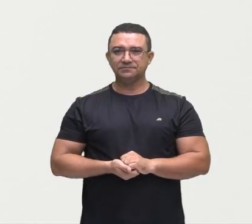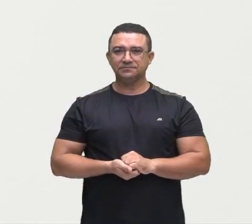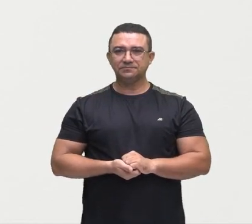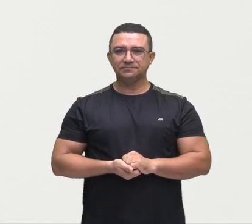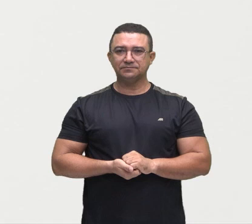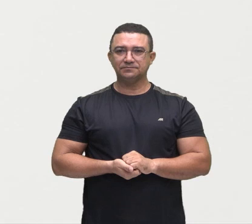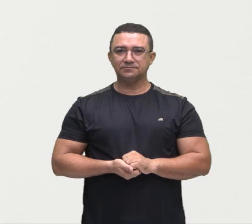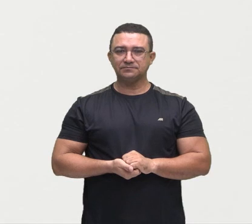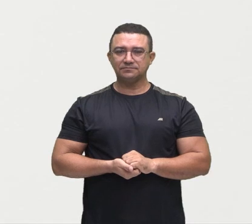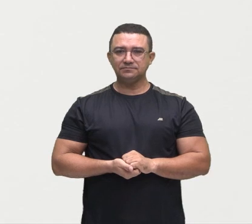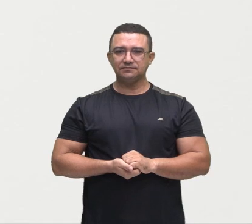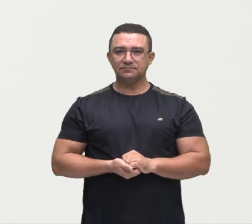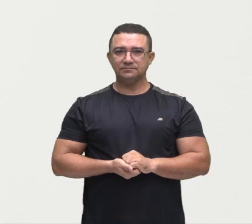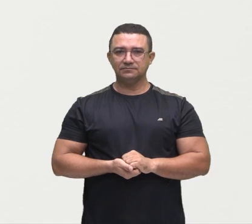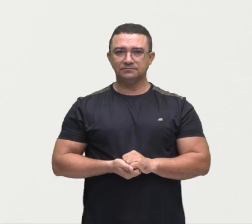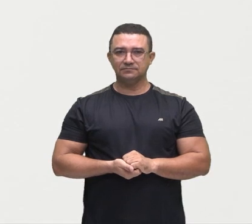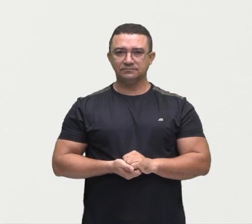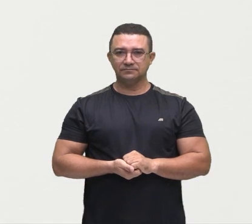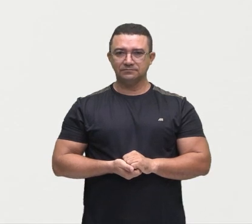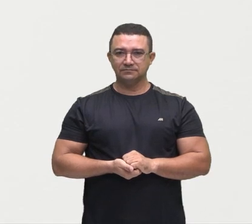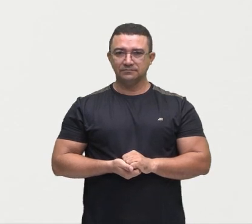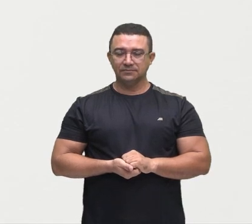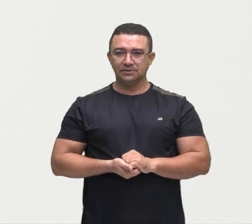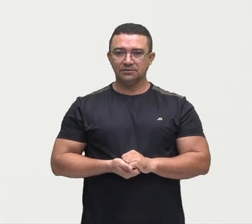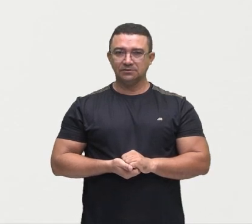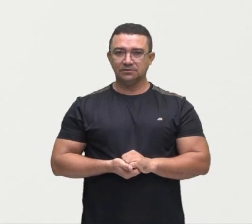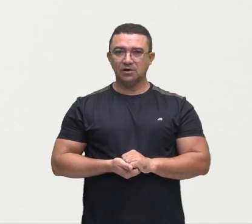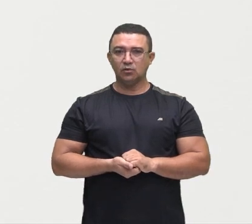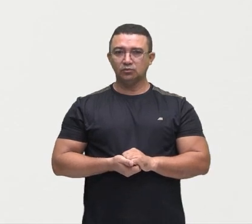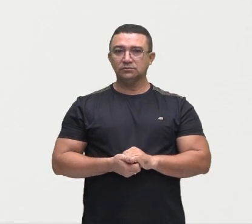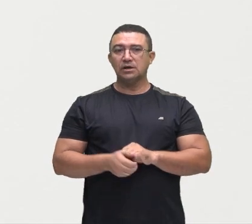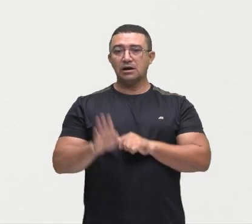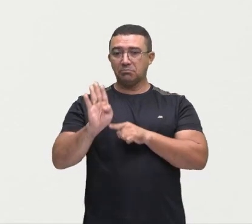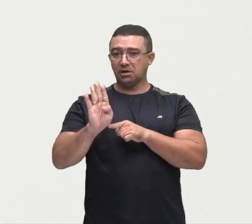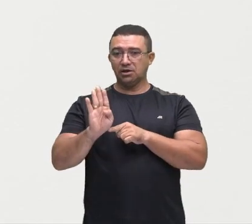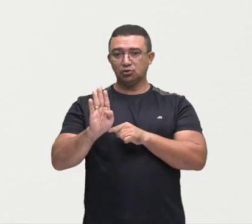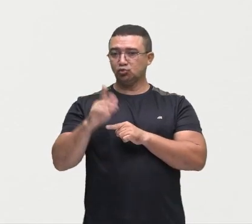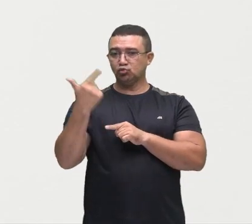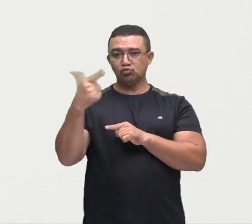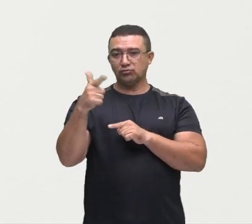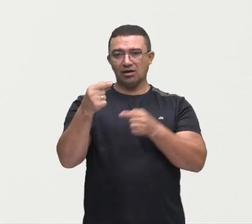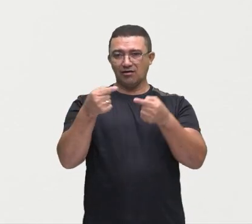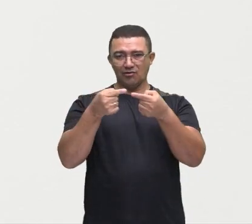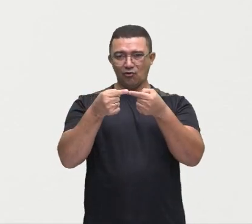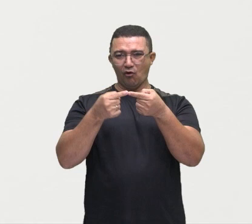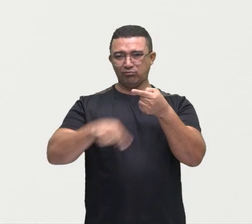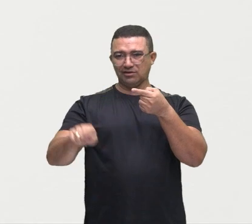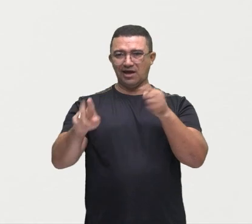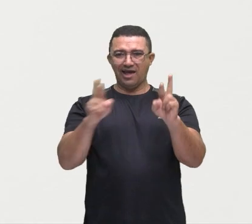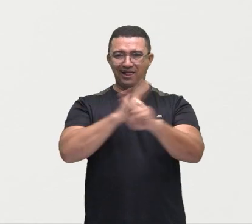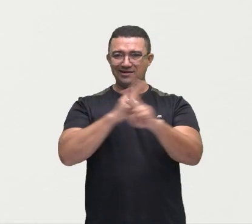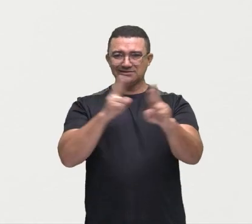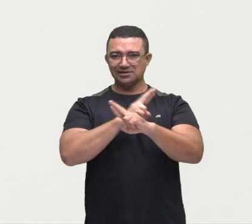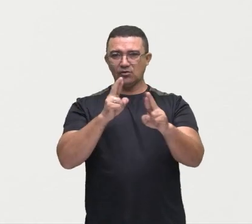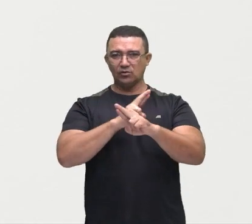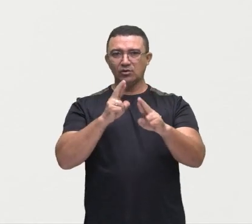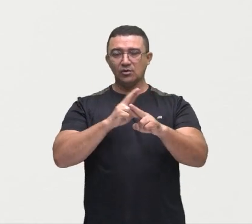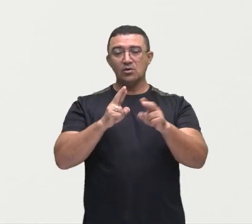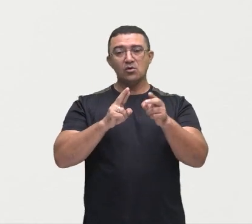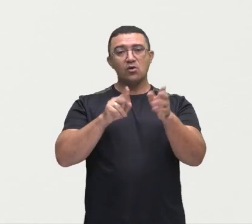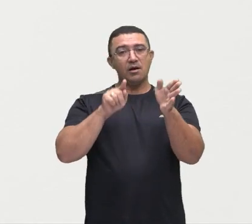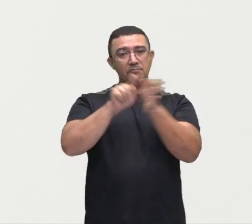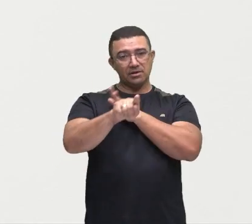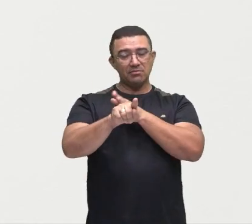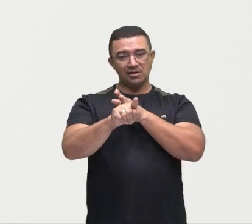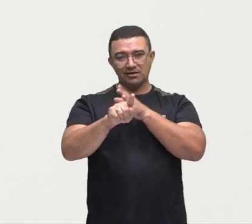Que corresponde à questão que nós queremos, ou seja, não se relaciona, eu quero que não se relacione, não é, com essa primeira aqui,